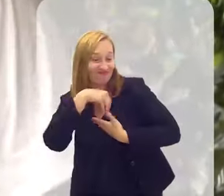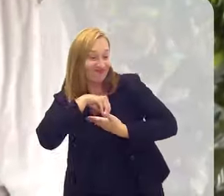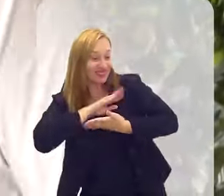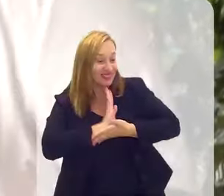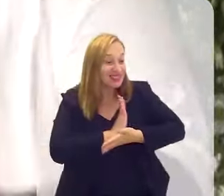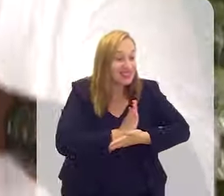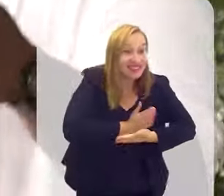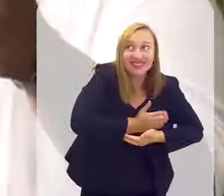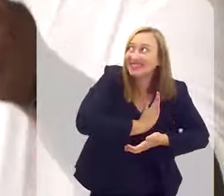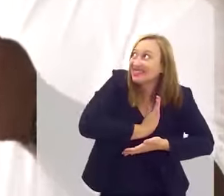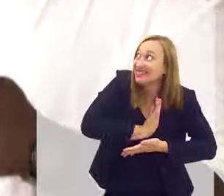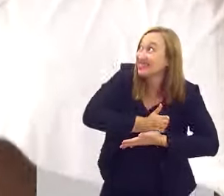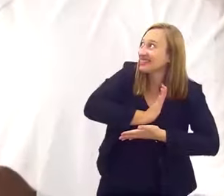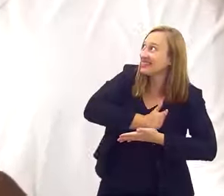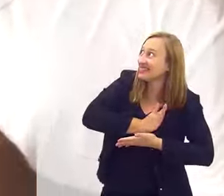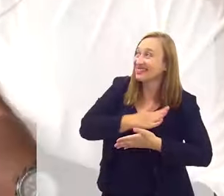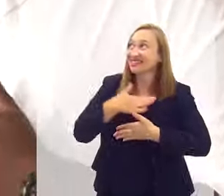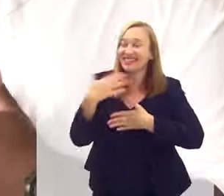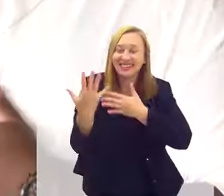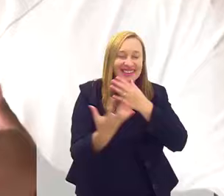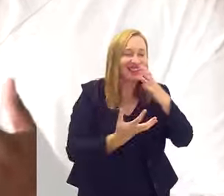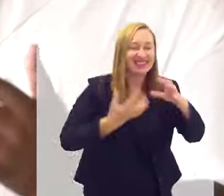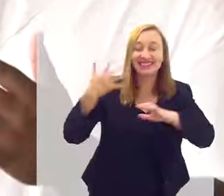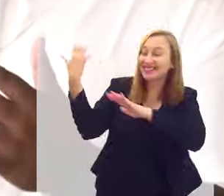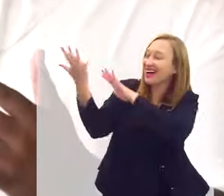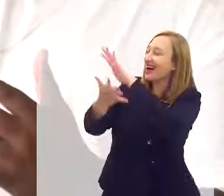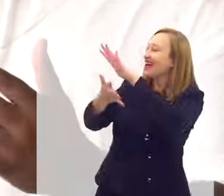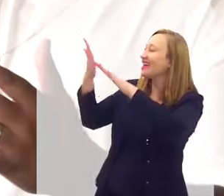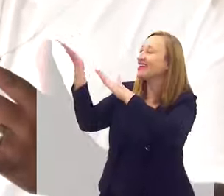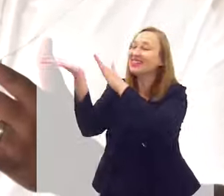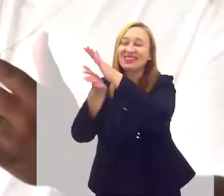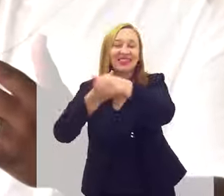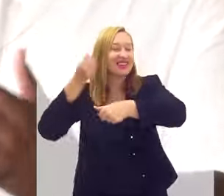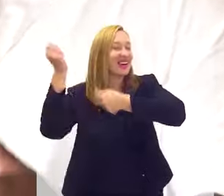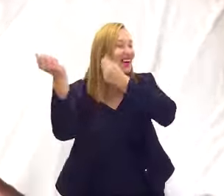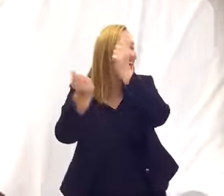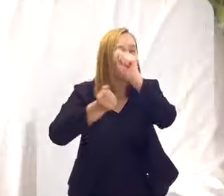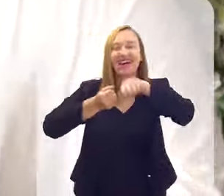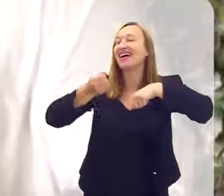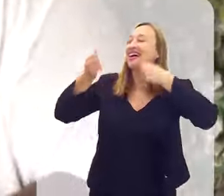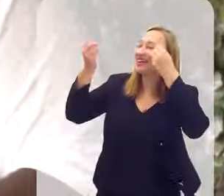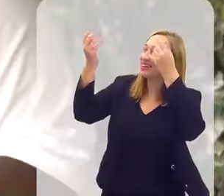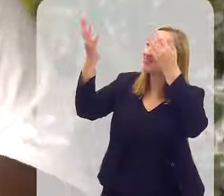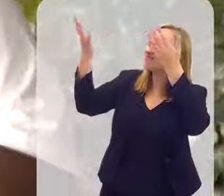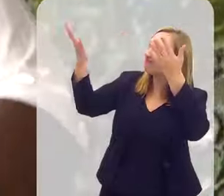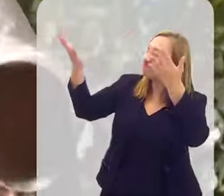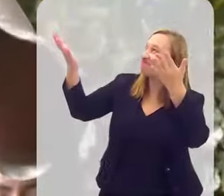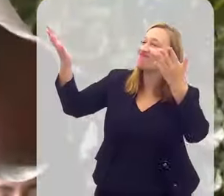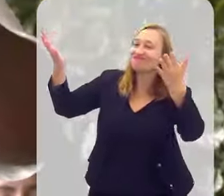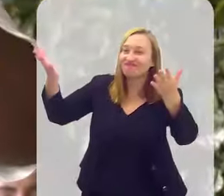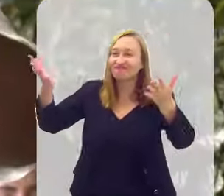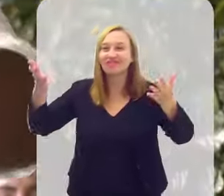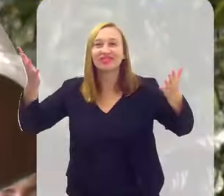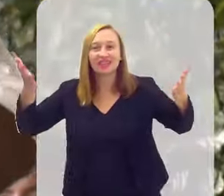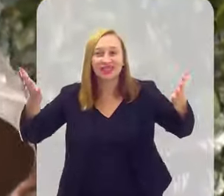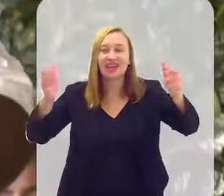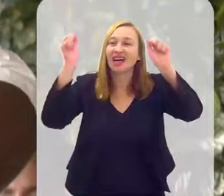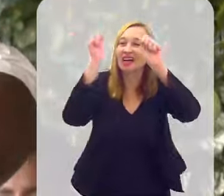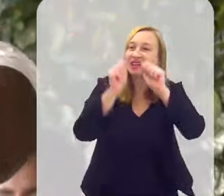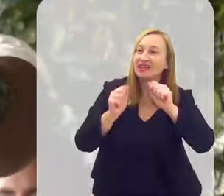Aleluia com toda a força que há dentro de mim canto